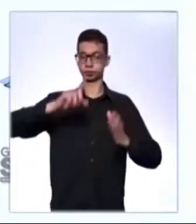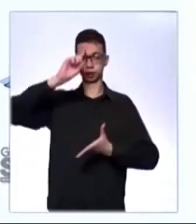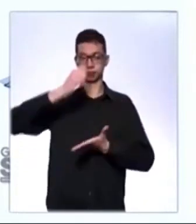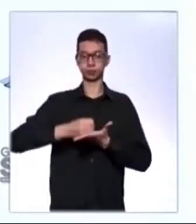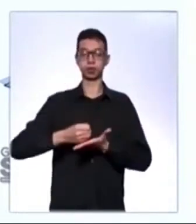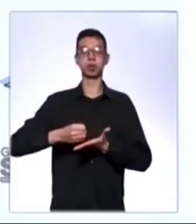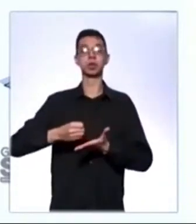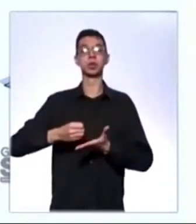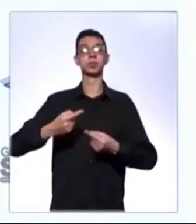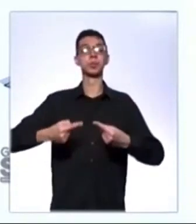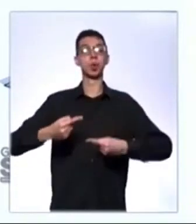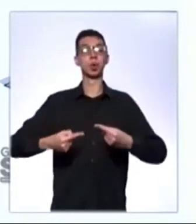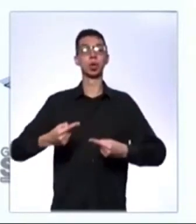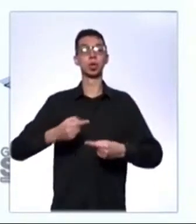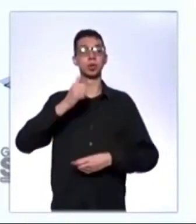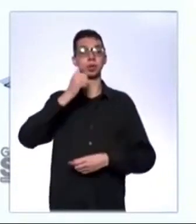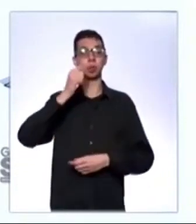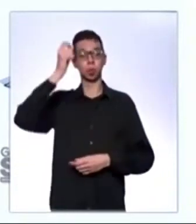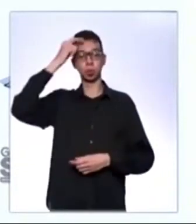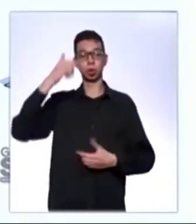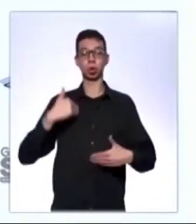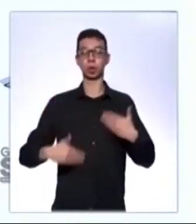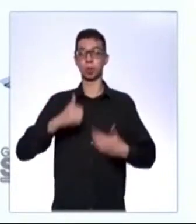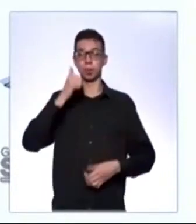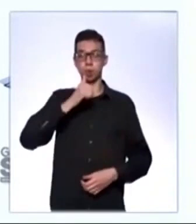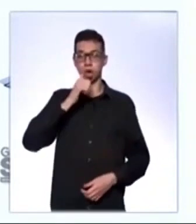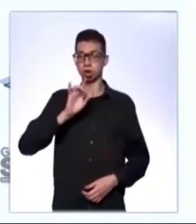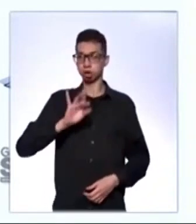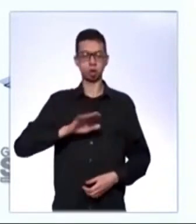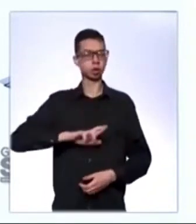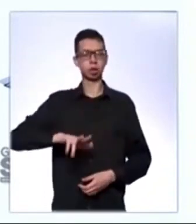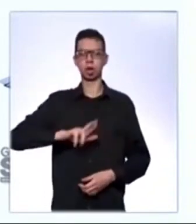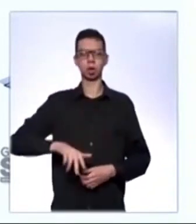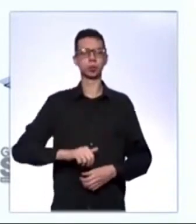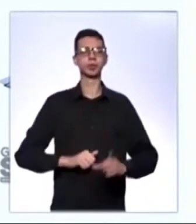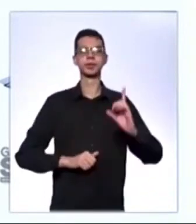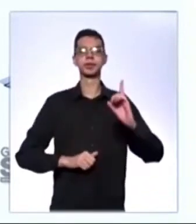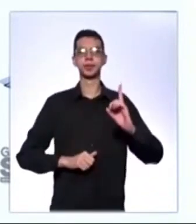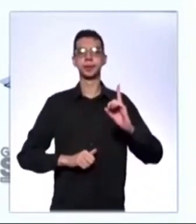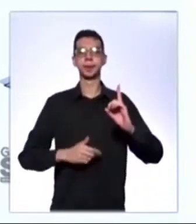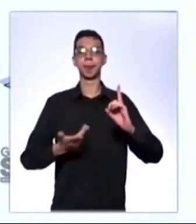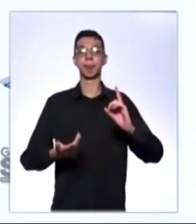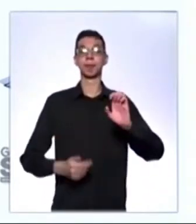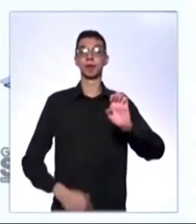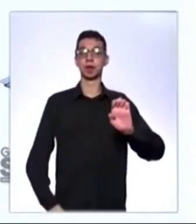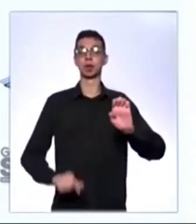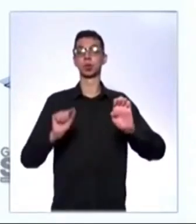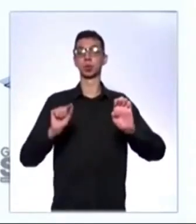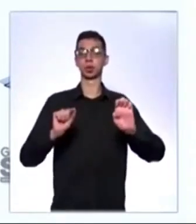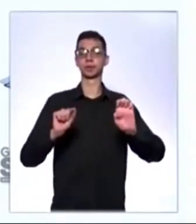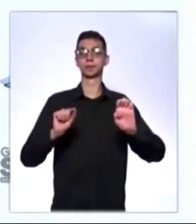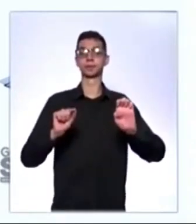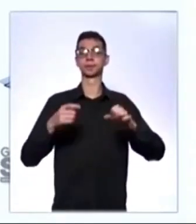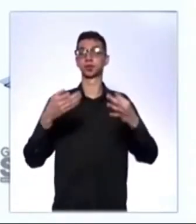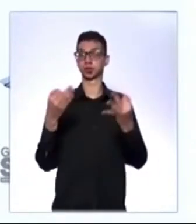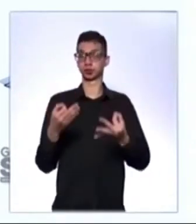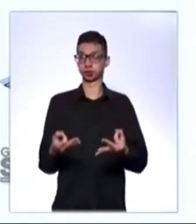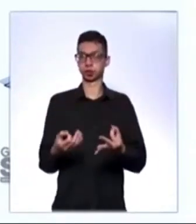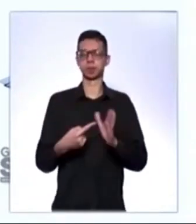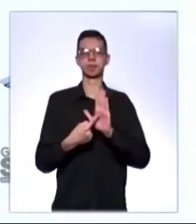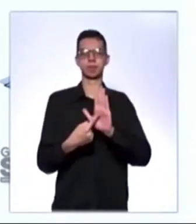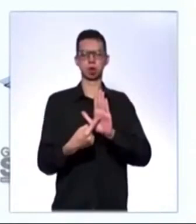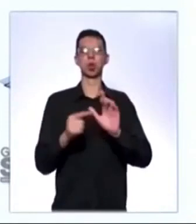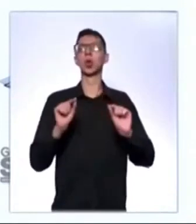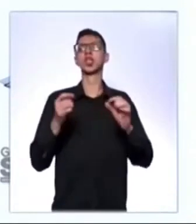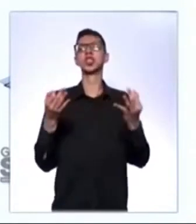dança. A resistência contra a imposição de formas ocidentais. A expressão ritual do divino e de uma identidade cultural. Olha lá. O divino